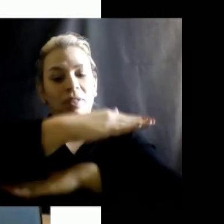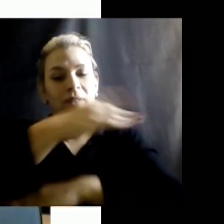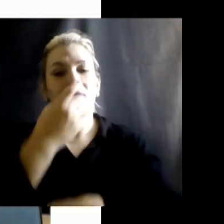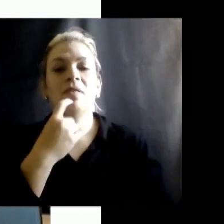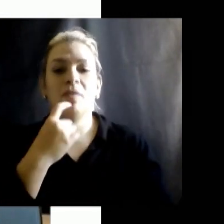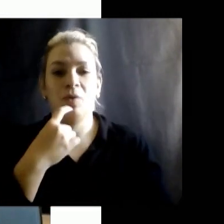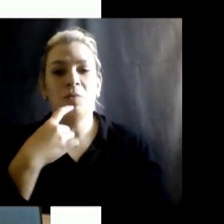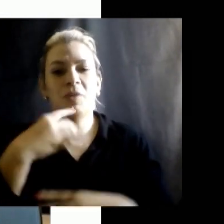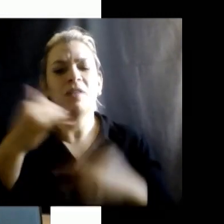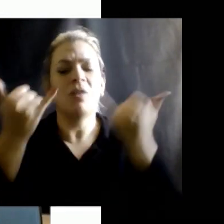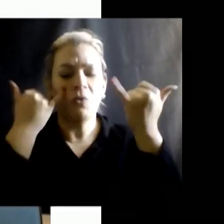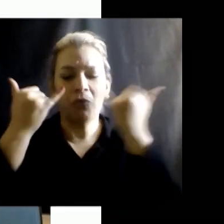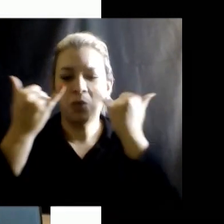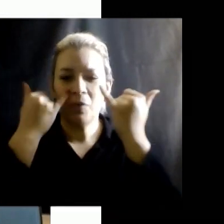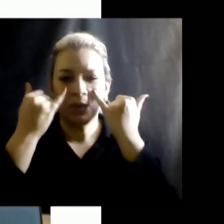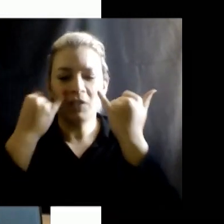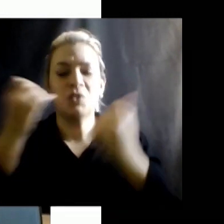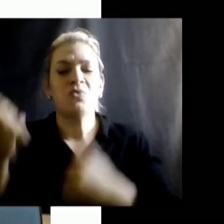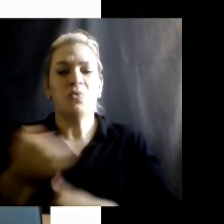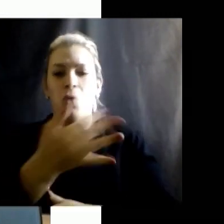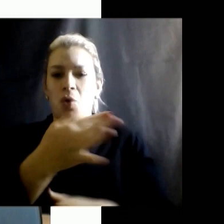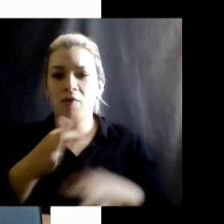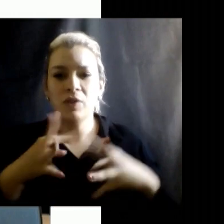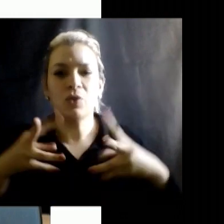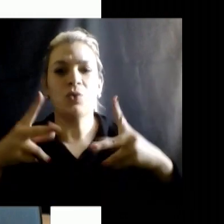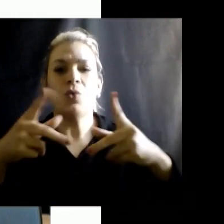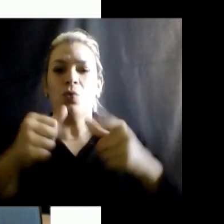as notícias no campinas.sp.leg.br